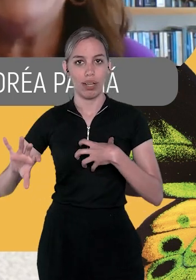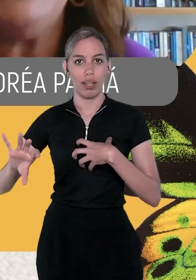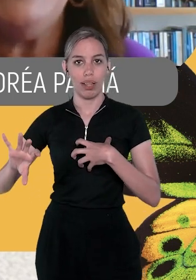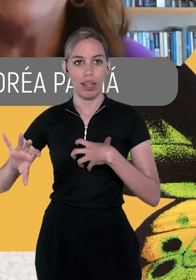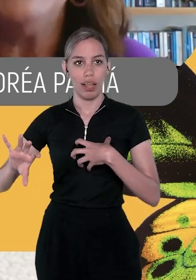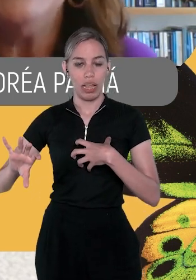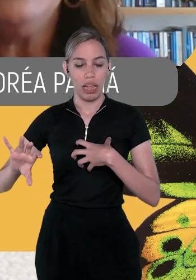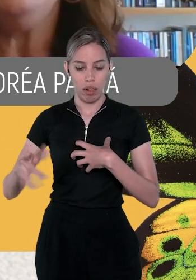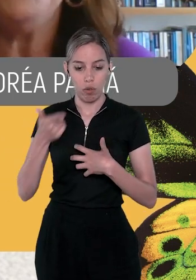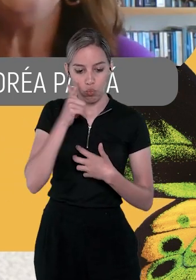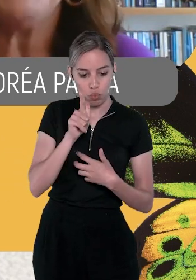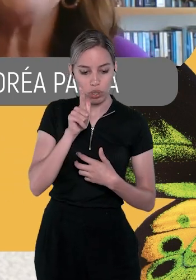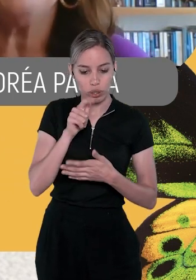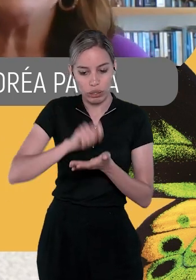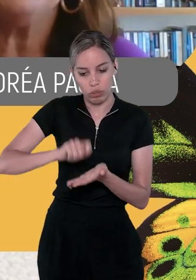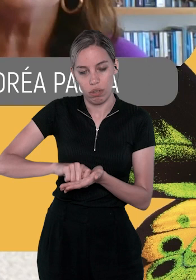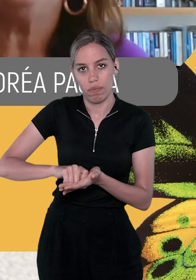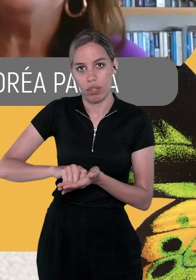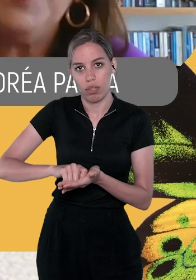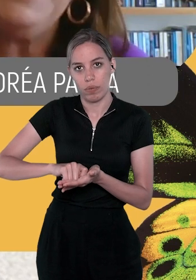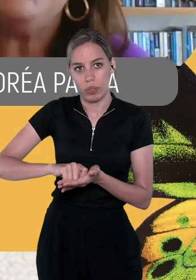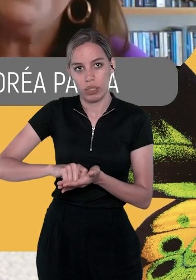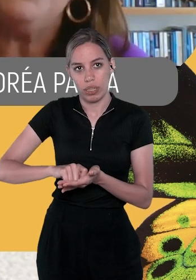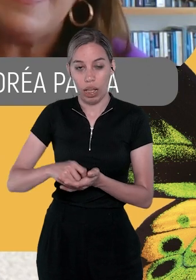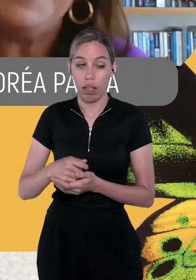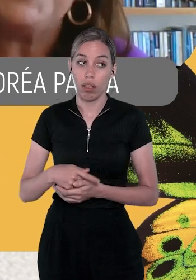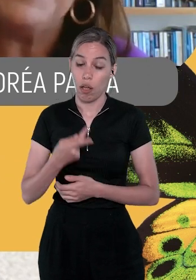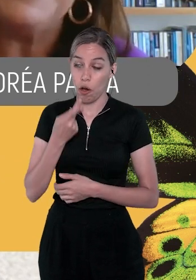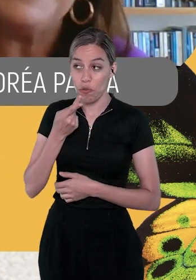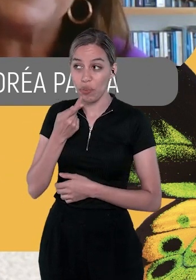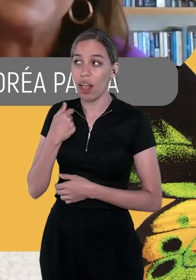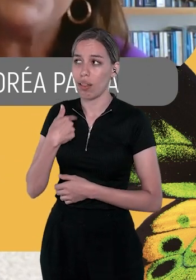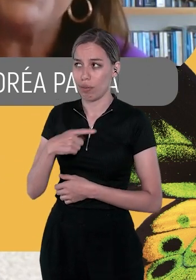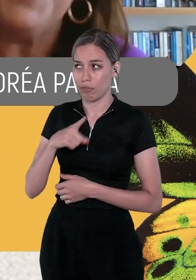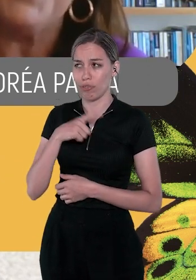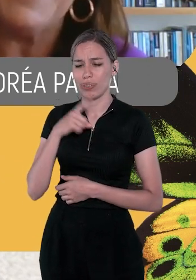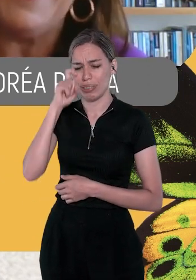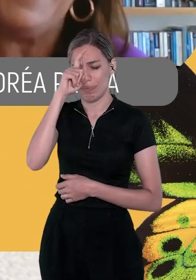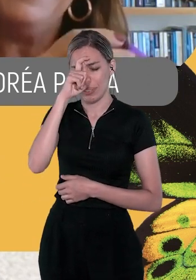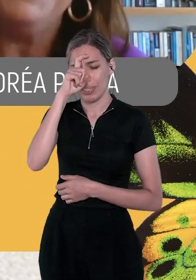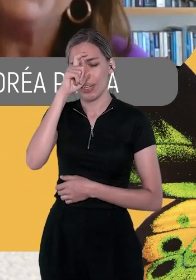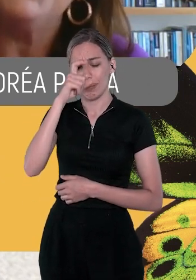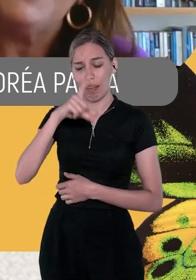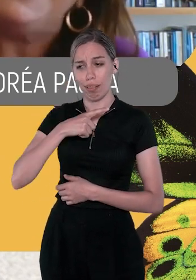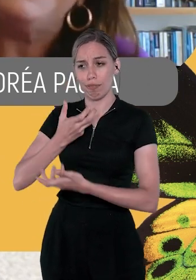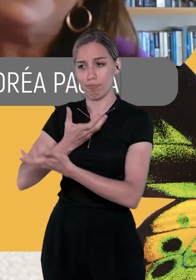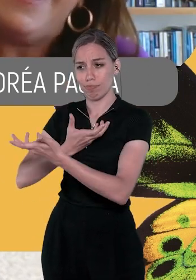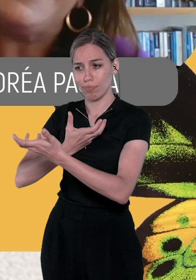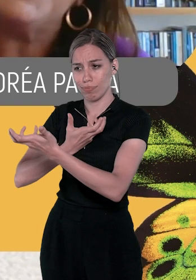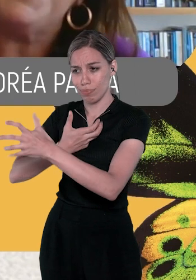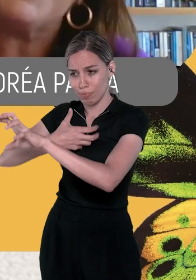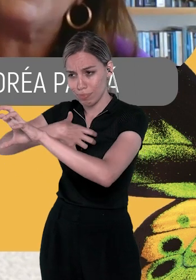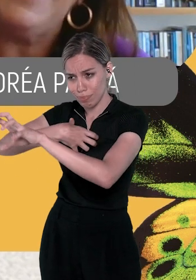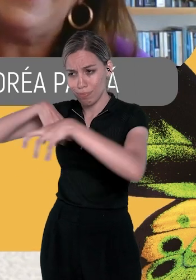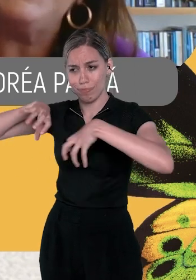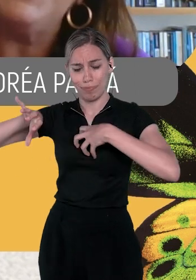ele diria. Eu confesso para você que eu tive muita dificuldade com esse exercício de me colocar no lugar